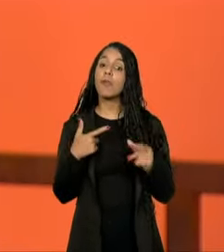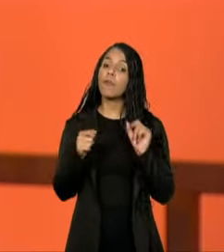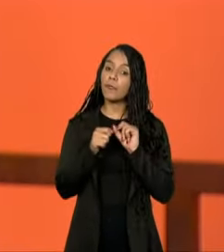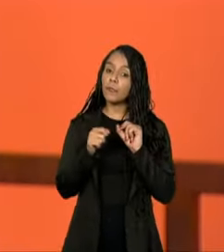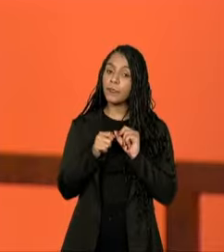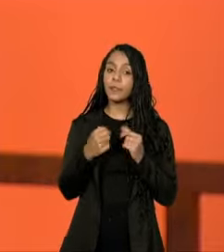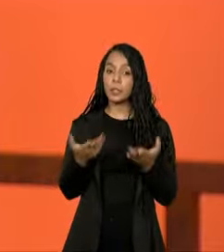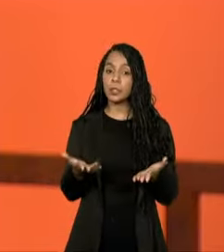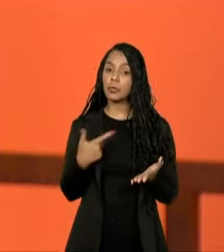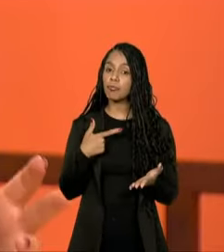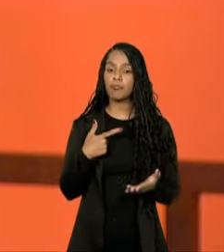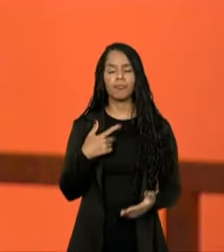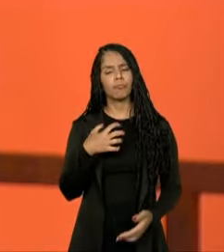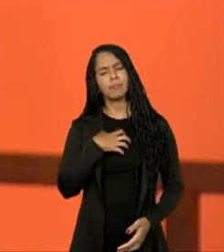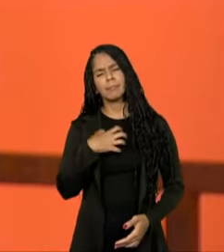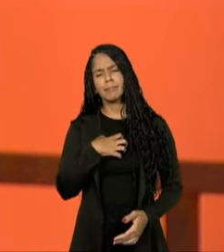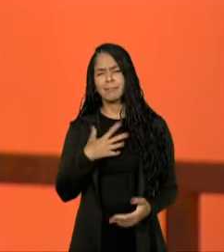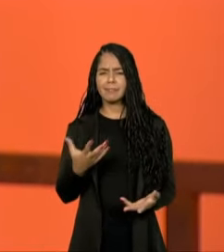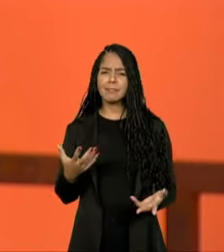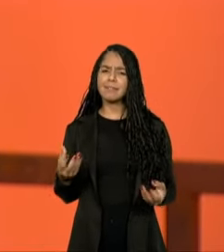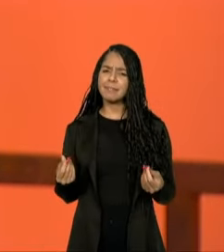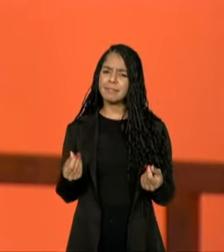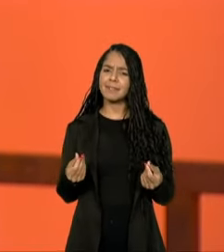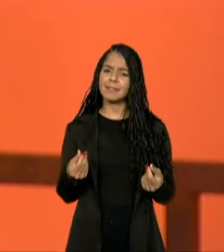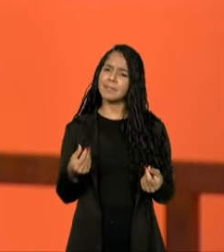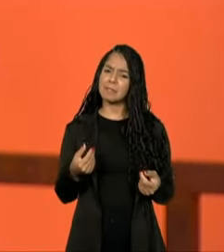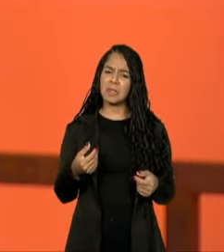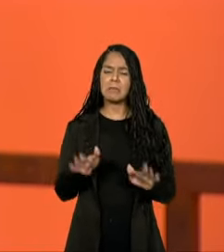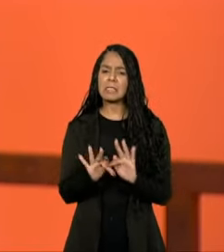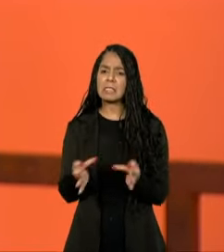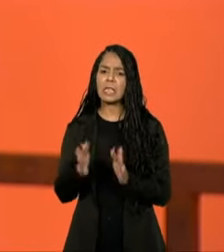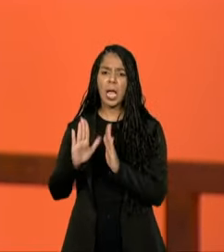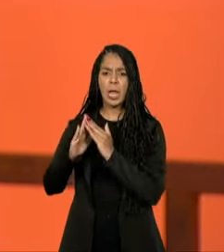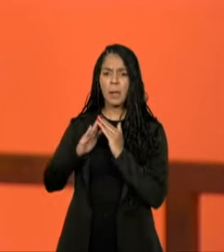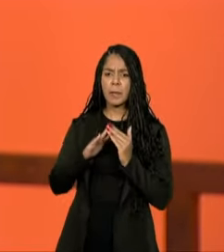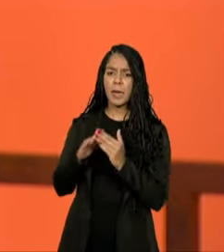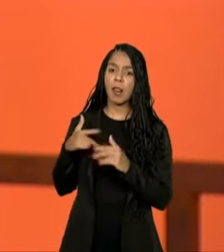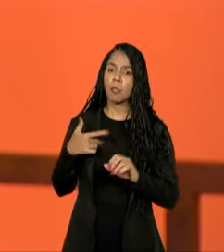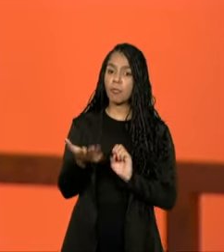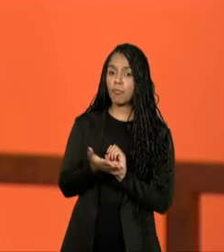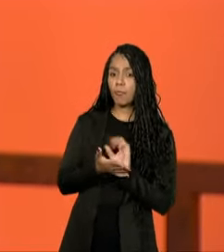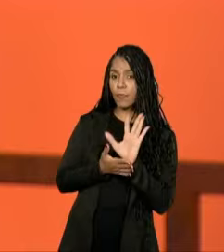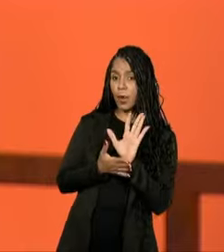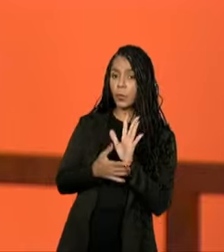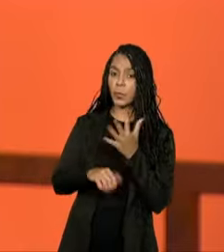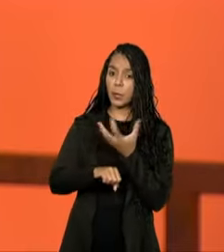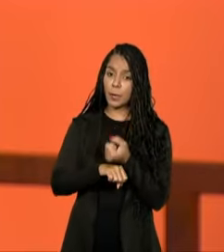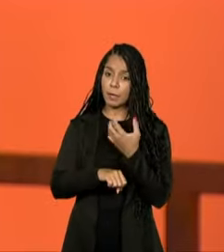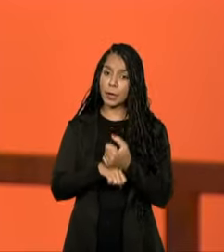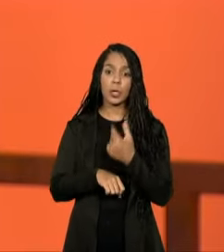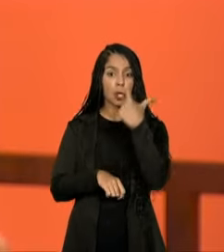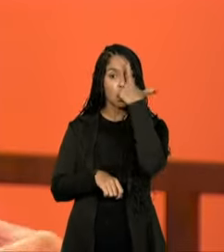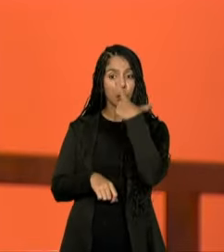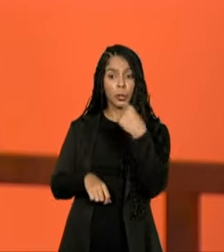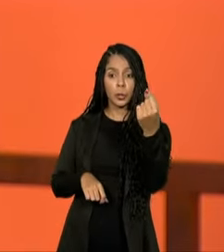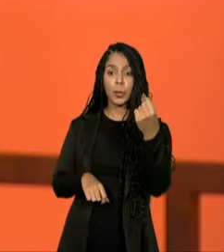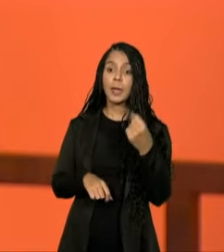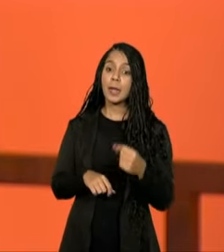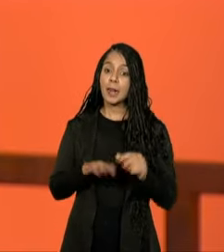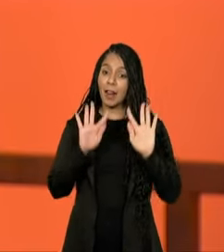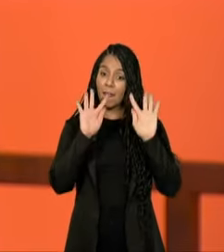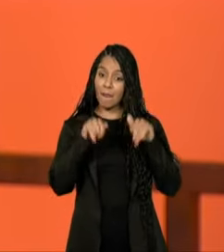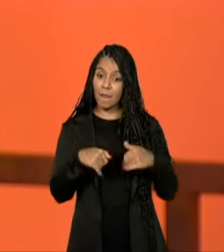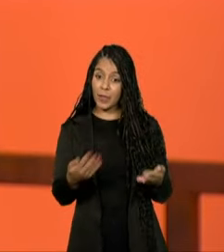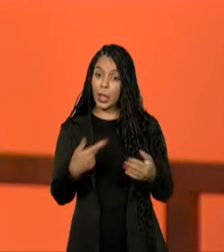fiz aquilo, né, de uma forma assim bem, bem caseira ali, a gente mandou essa gravação e eu fui selecionada entre as